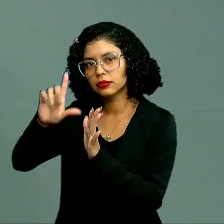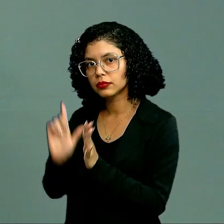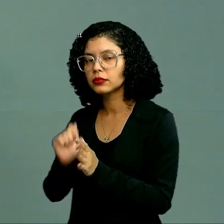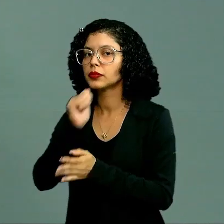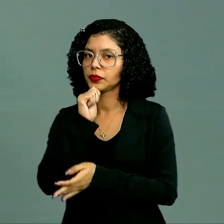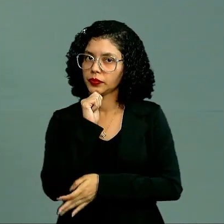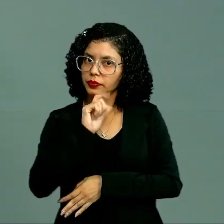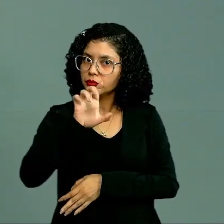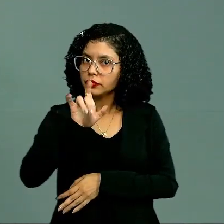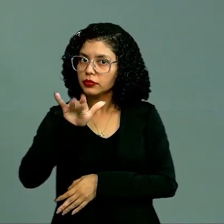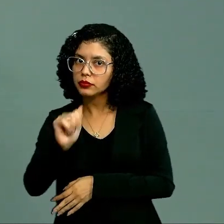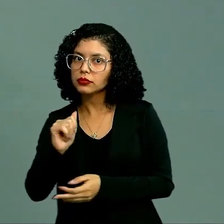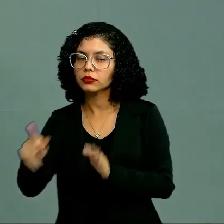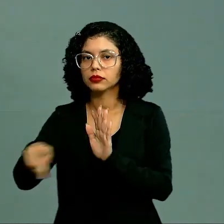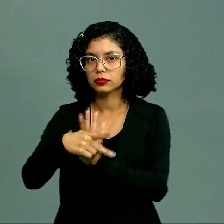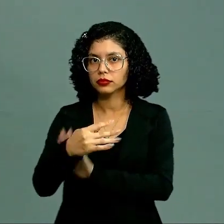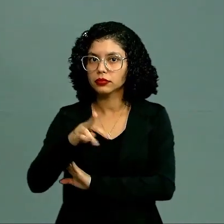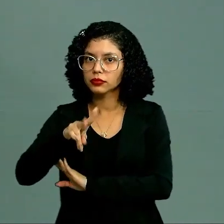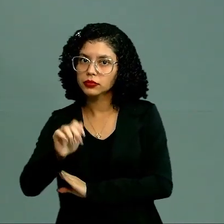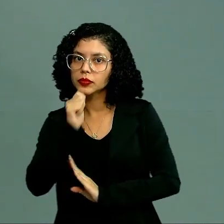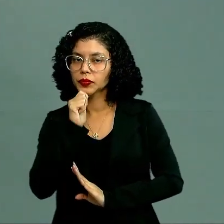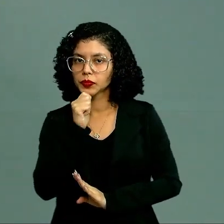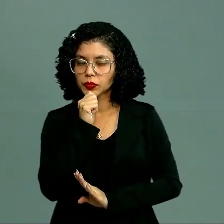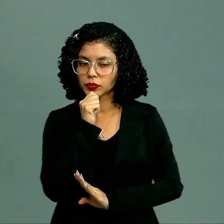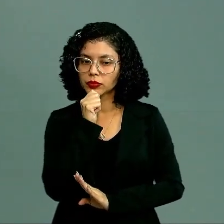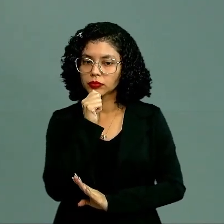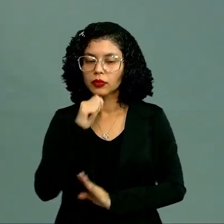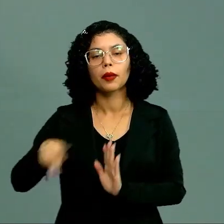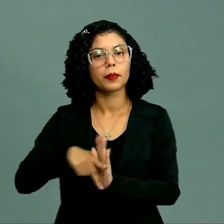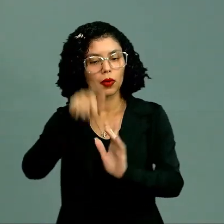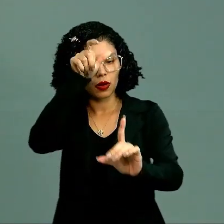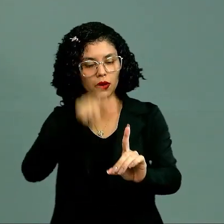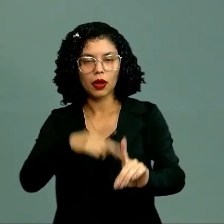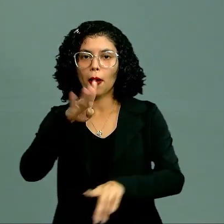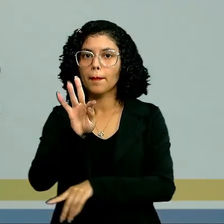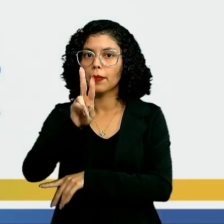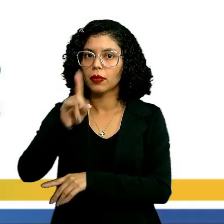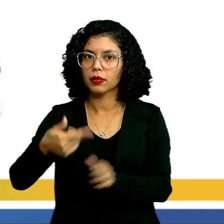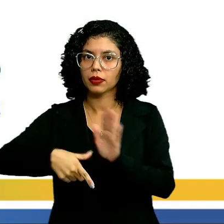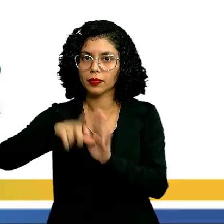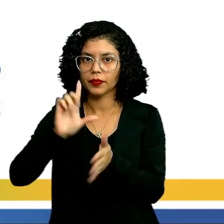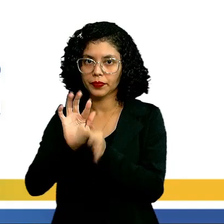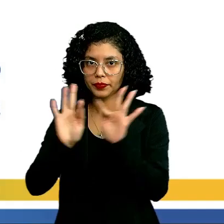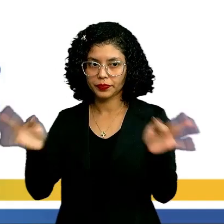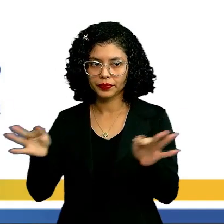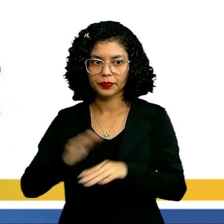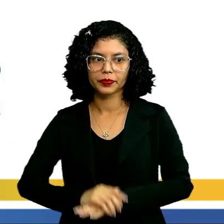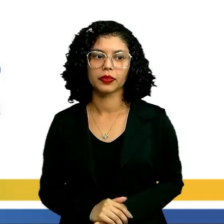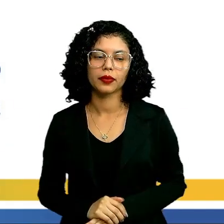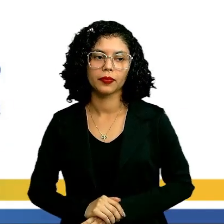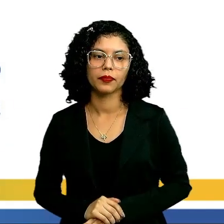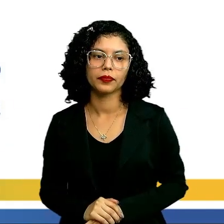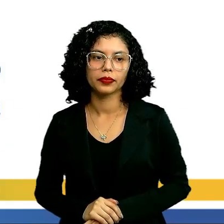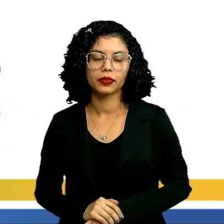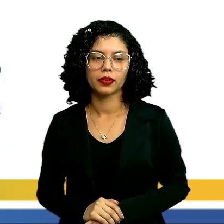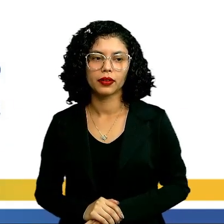sei que esse ela, esse pronome, ele faz referência à Bruna, da frase anterior. E aí nós também temos